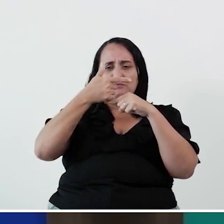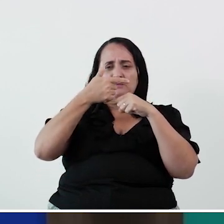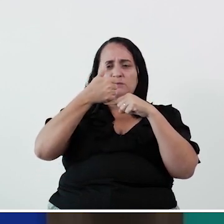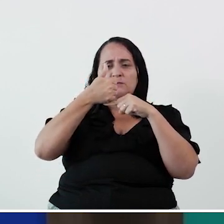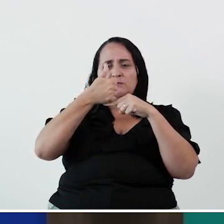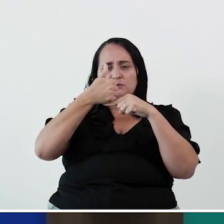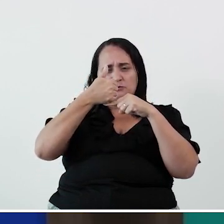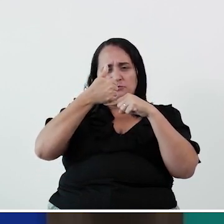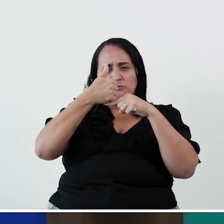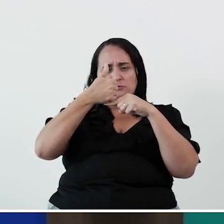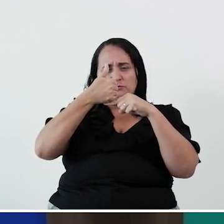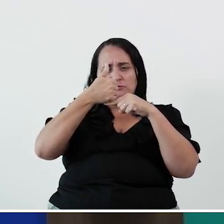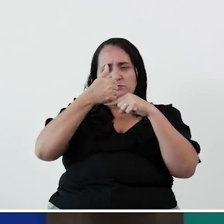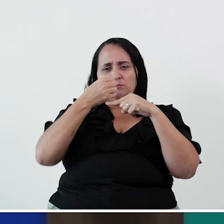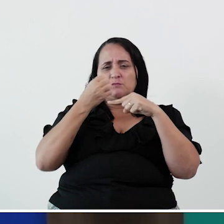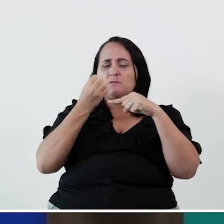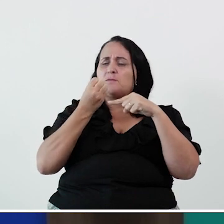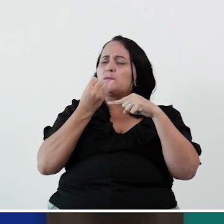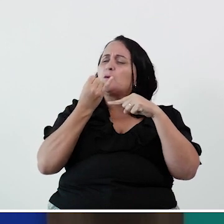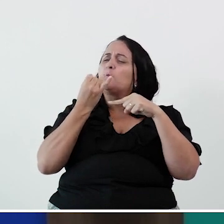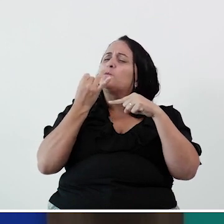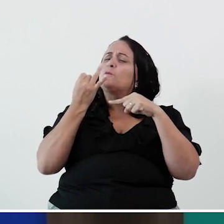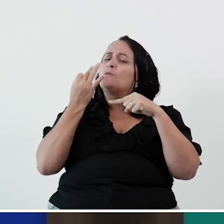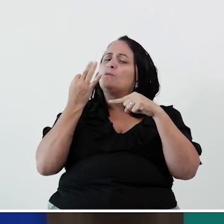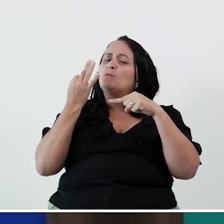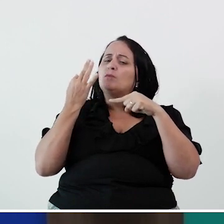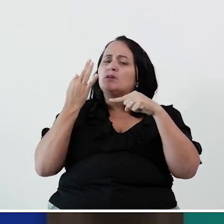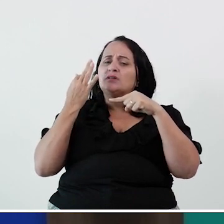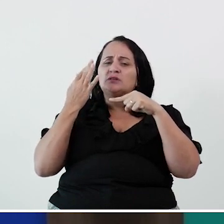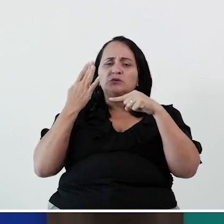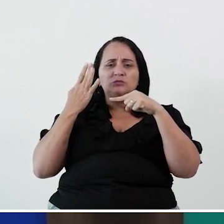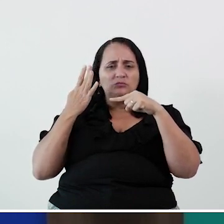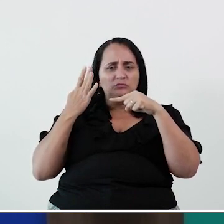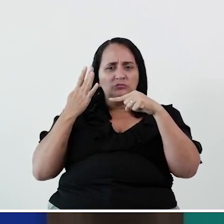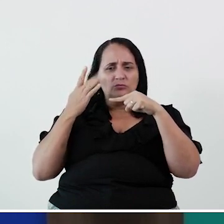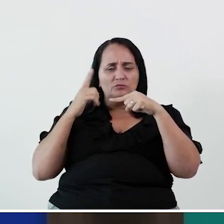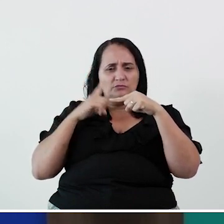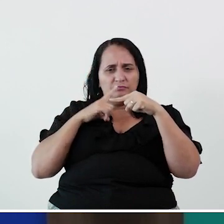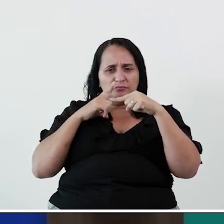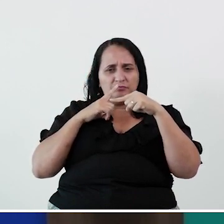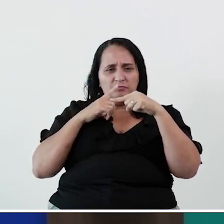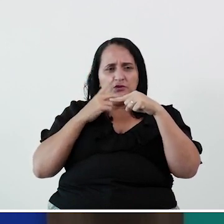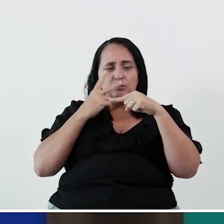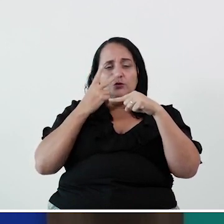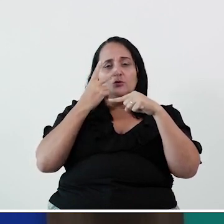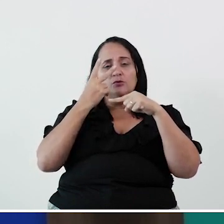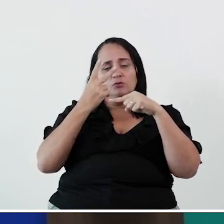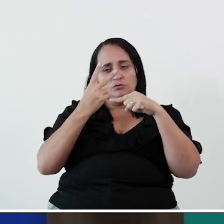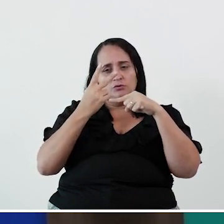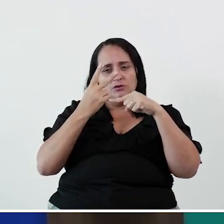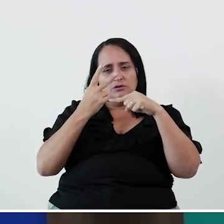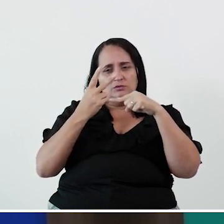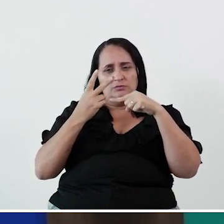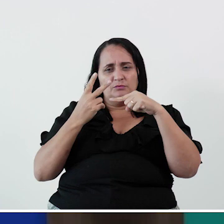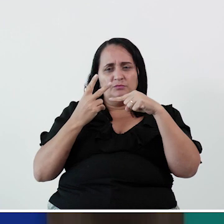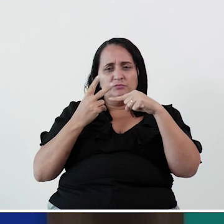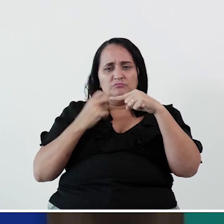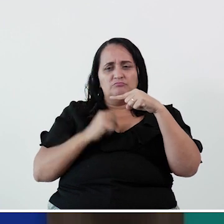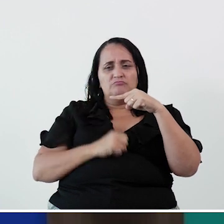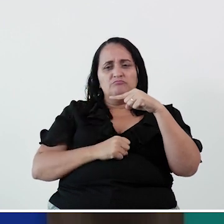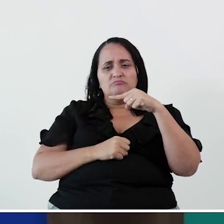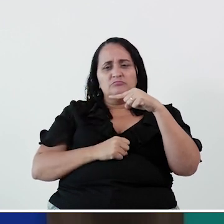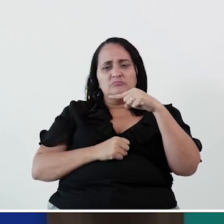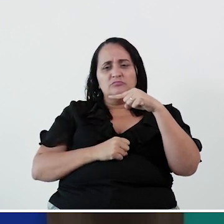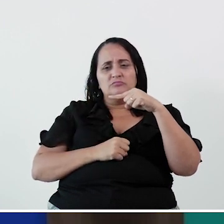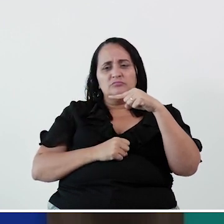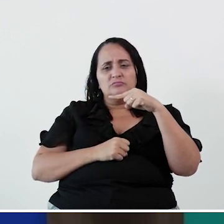21. Quantos algarismos há no período da minha vírgula? 2 algarismos. Por isso, aqui embaixo